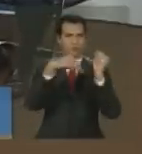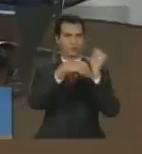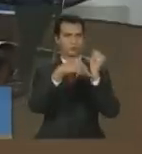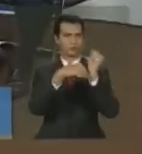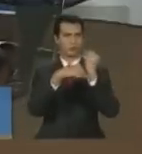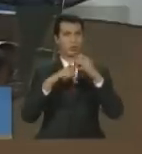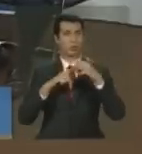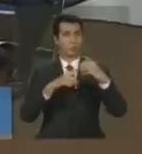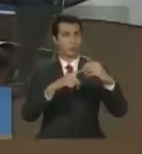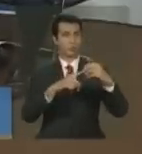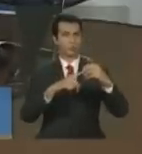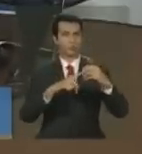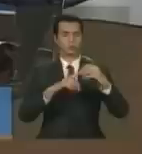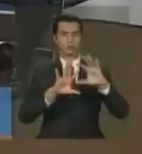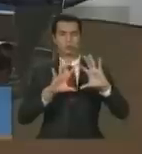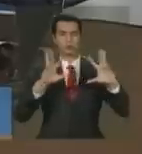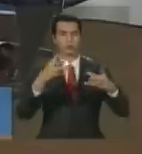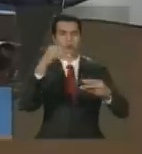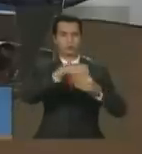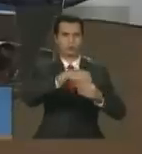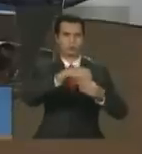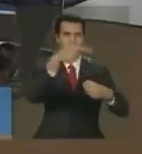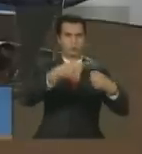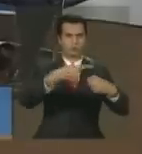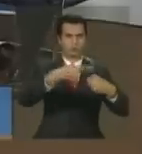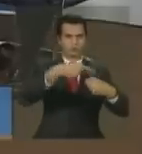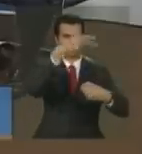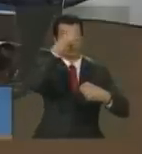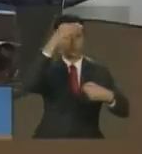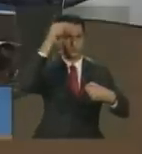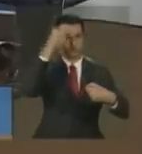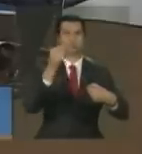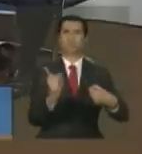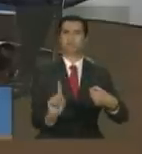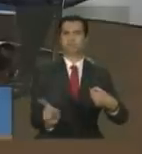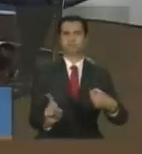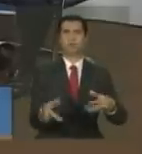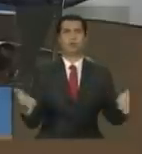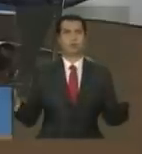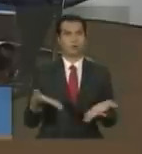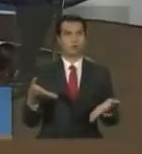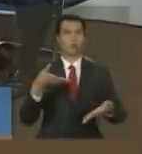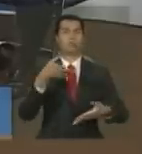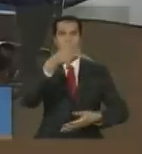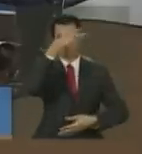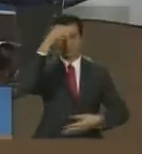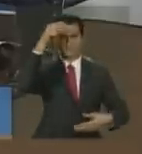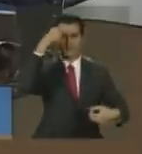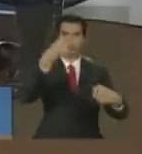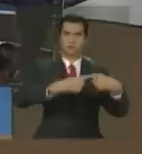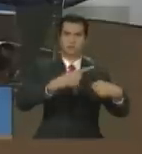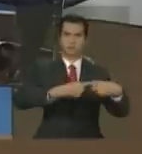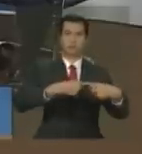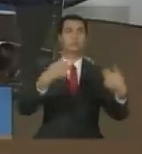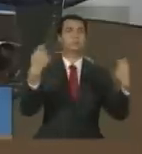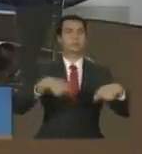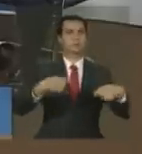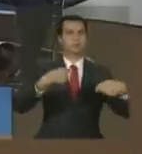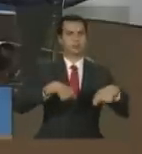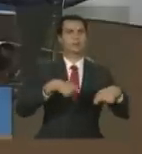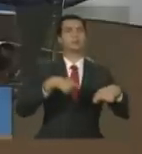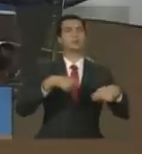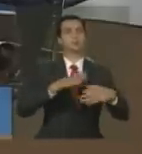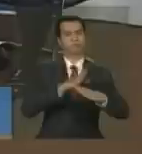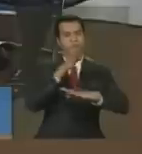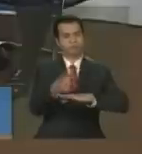uma única senha para o município. Há um processo no qual os municípios eles cadastram um titular para esta senha.